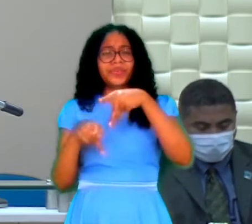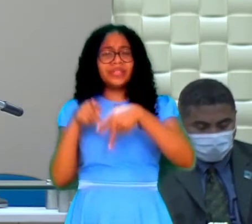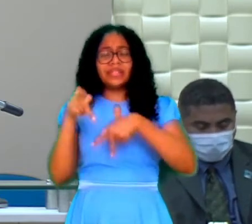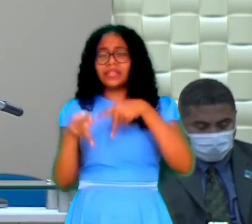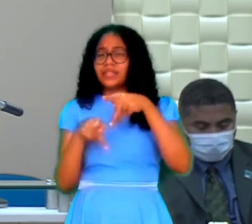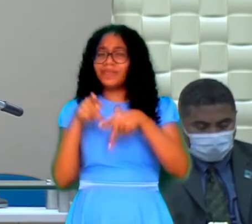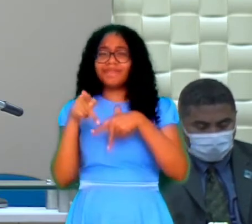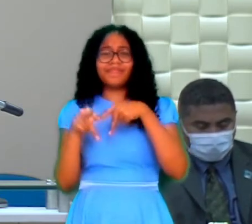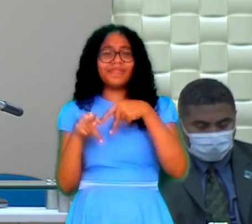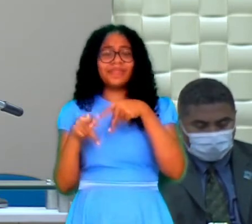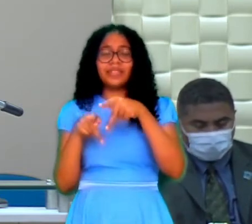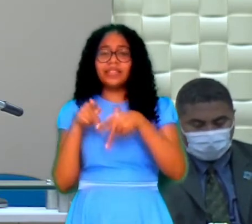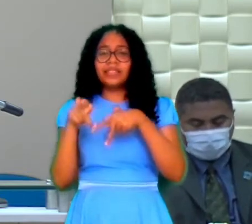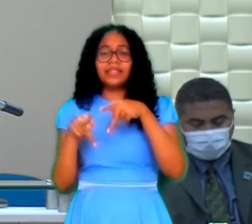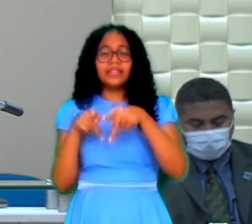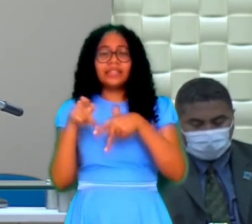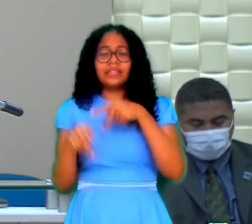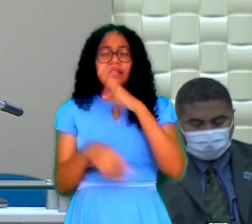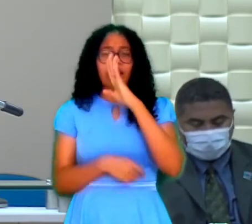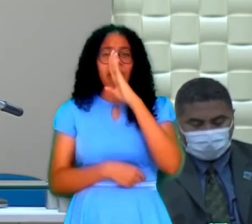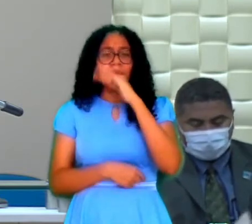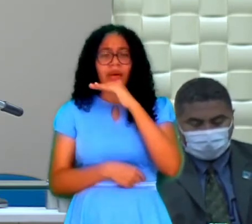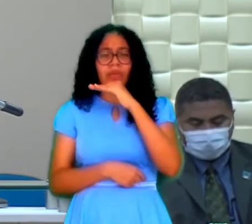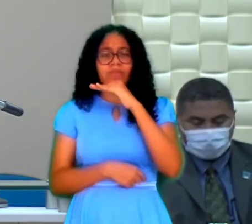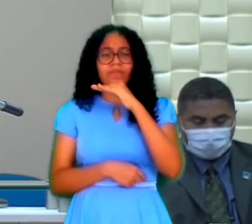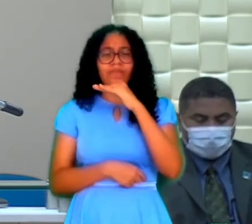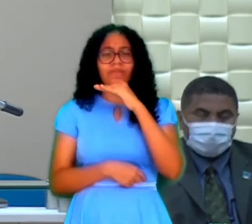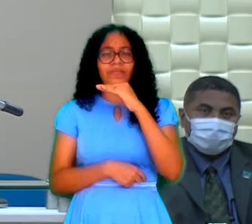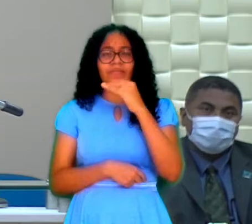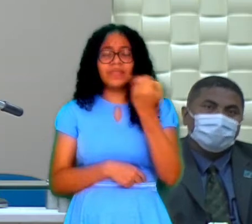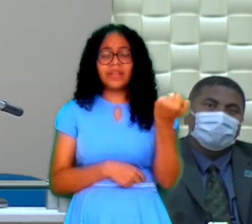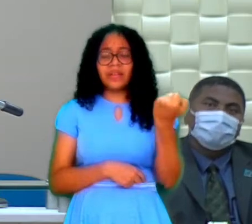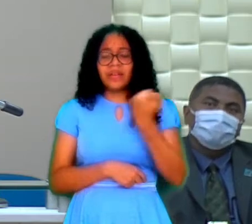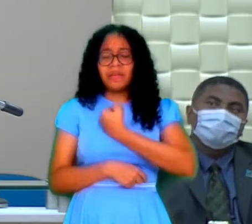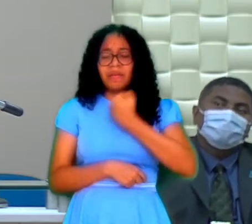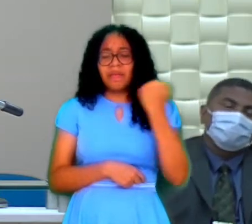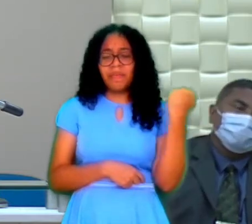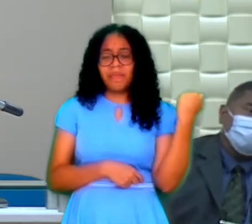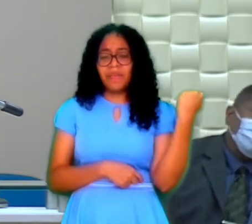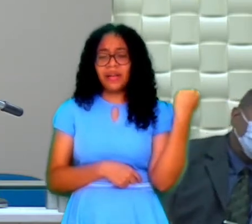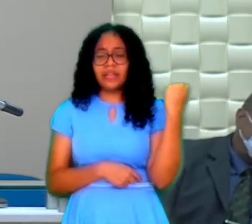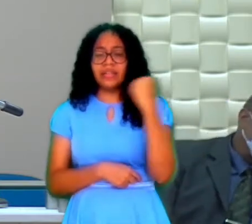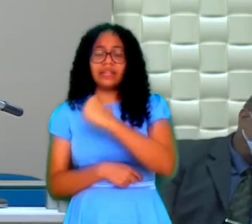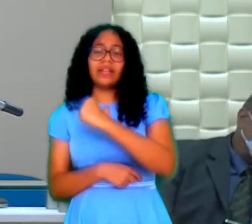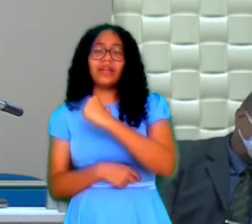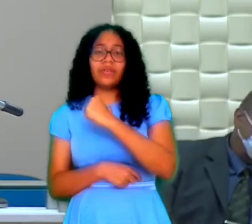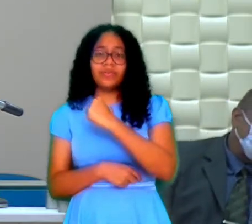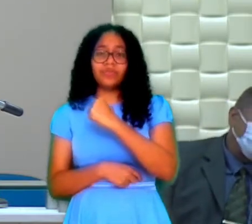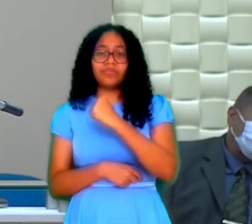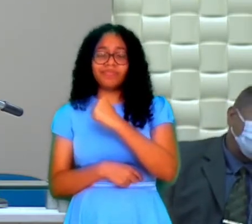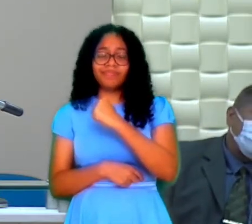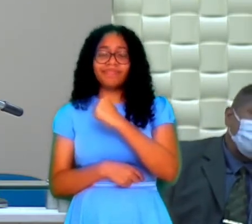cruéis, homens que matavam com facilidade e até